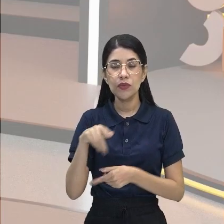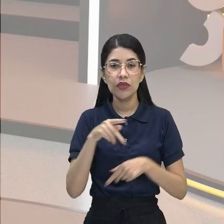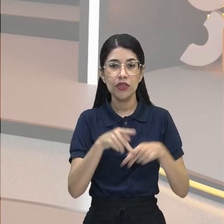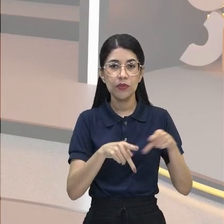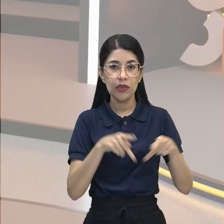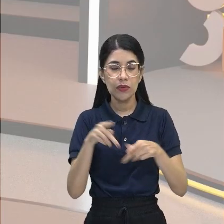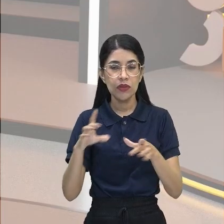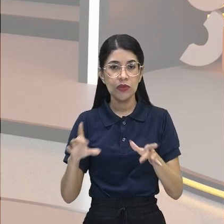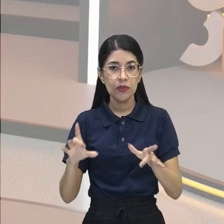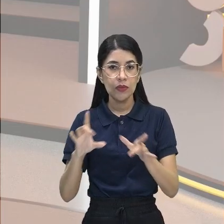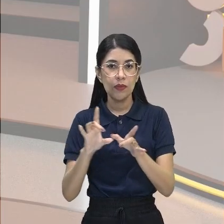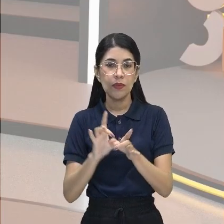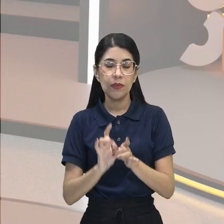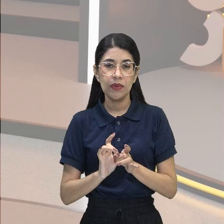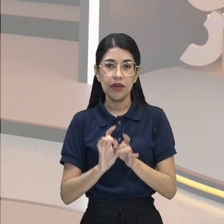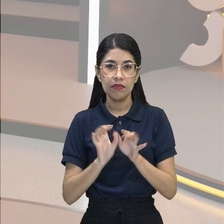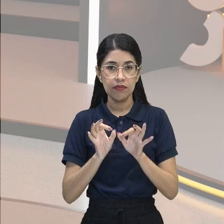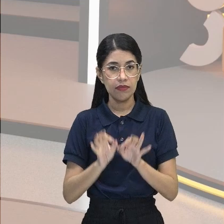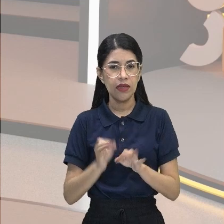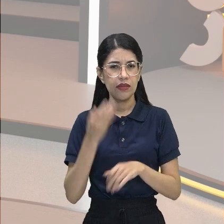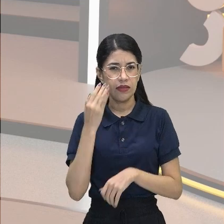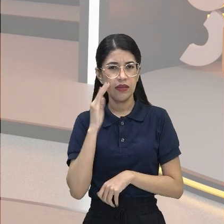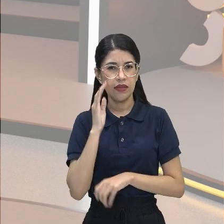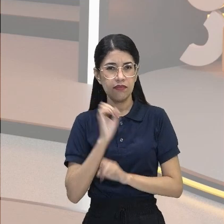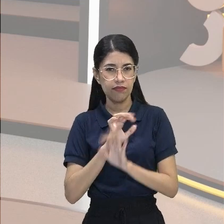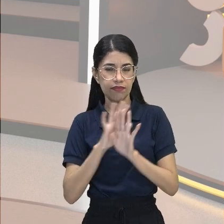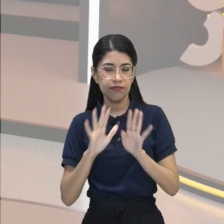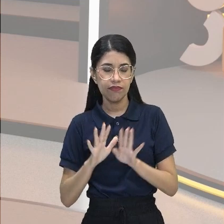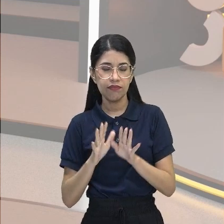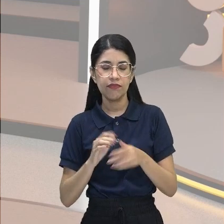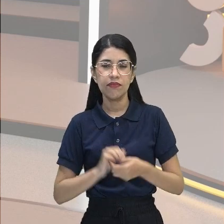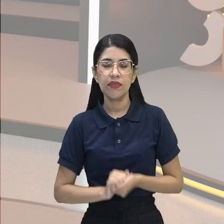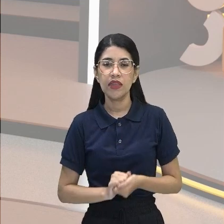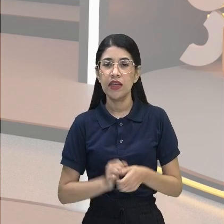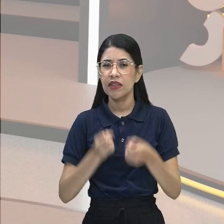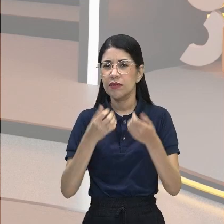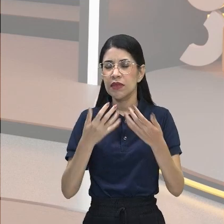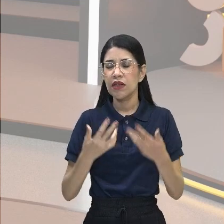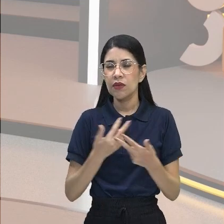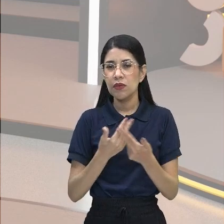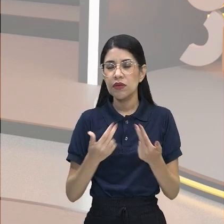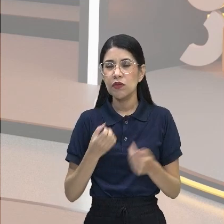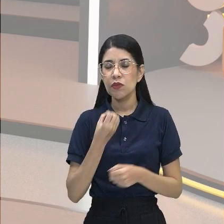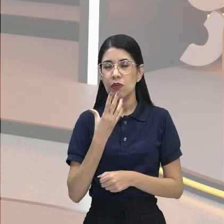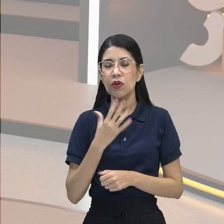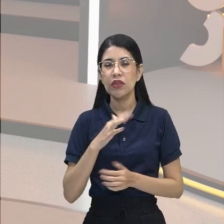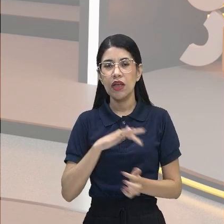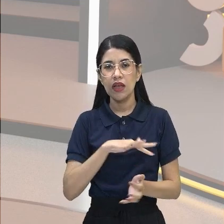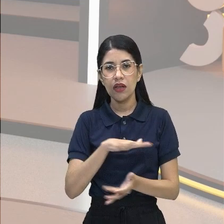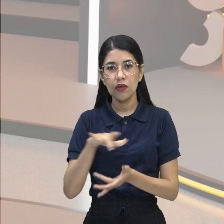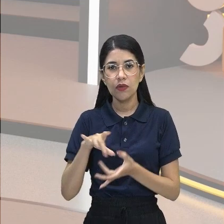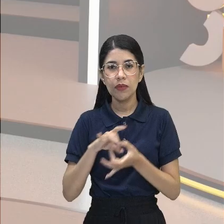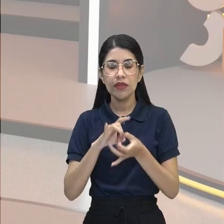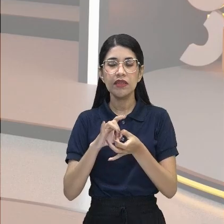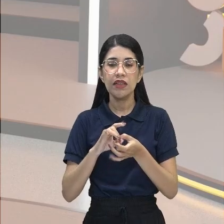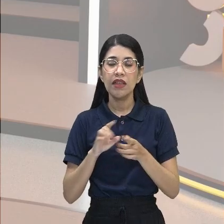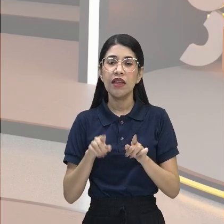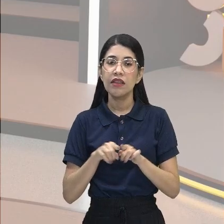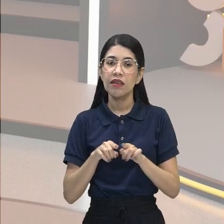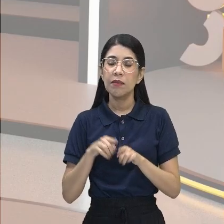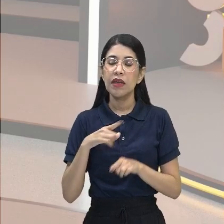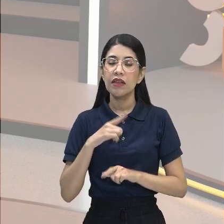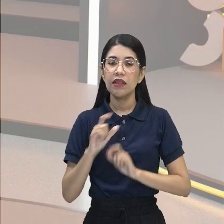se conectam. Até aqui tudo bem? Estamos falando de coisas boas da globalização, né? Mas a globalização também